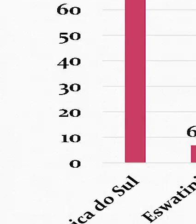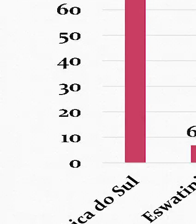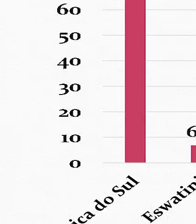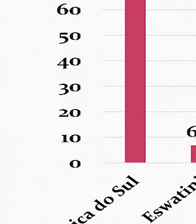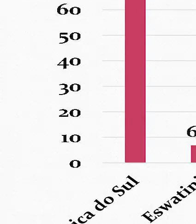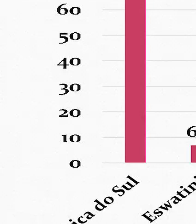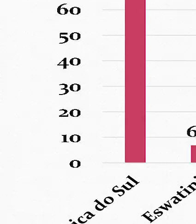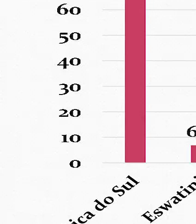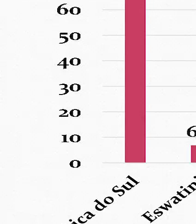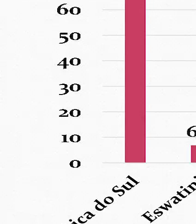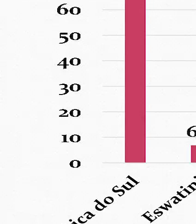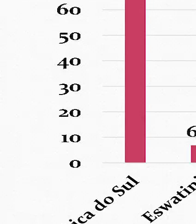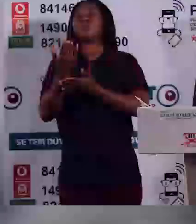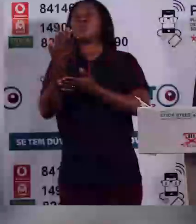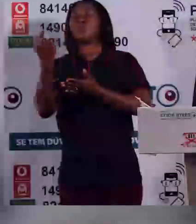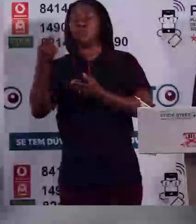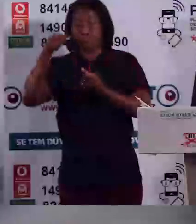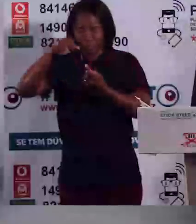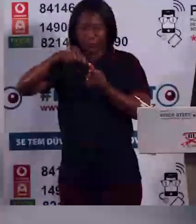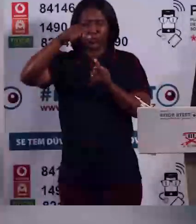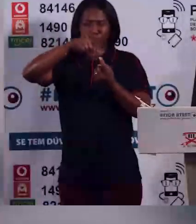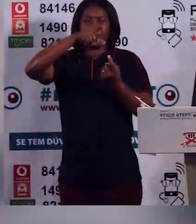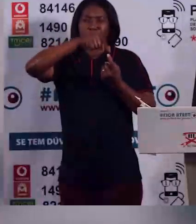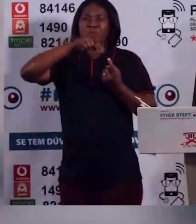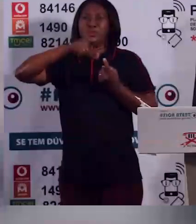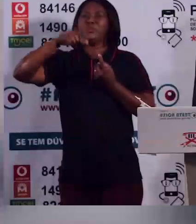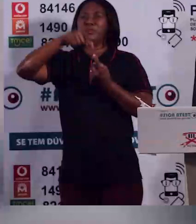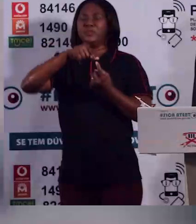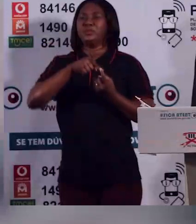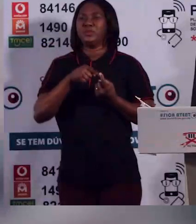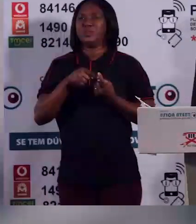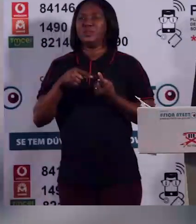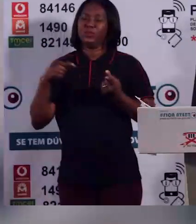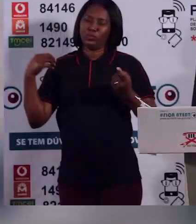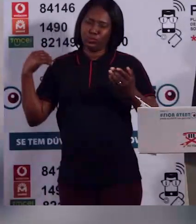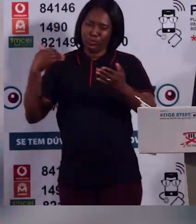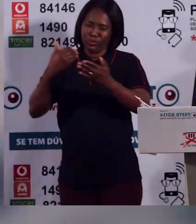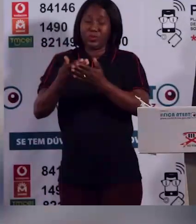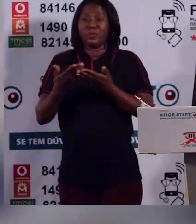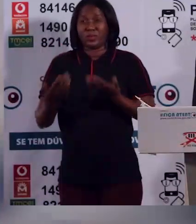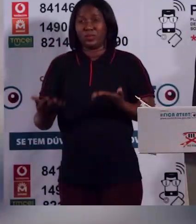apresentamos o número de testados. Nós até ao momento já testamos